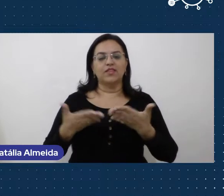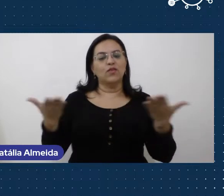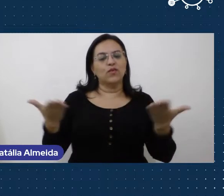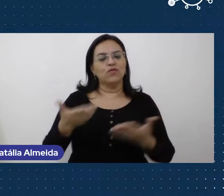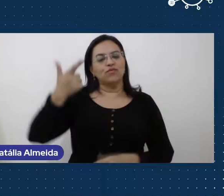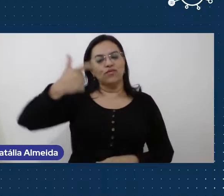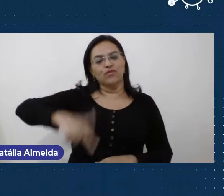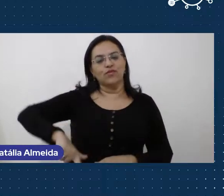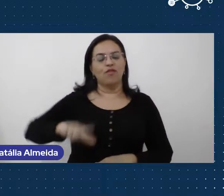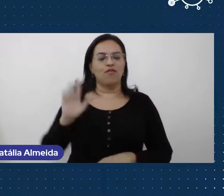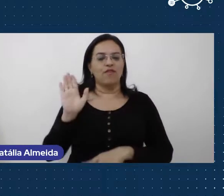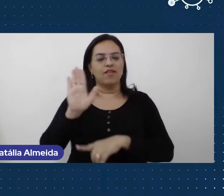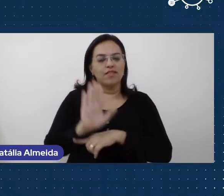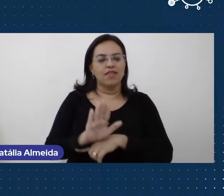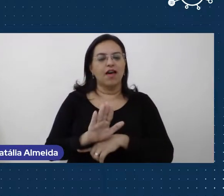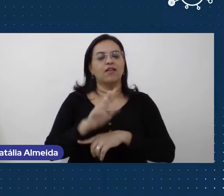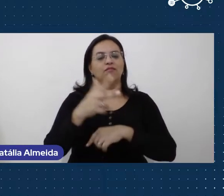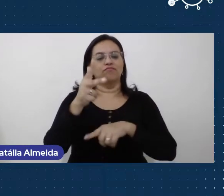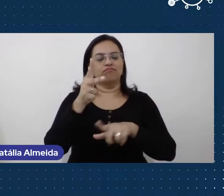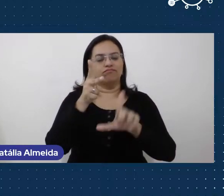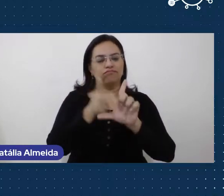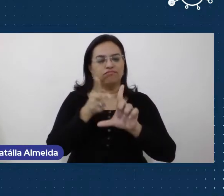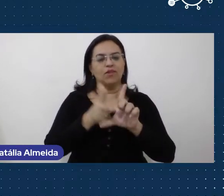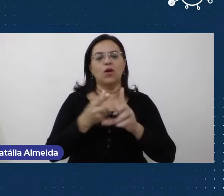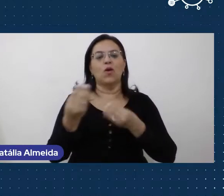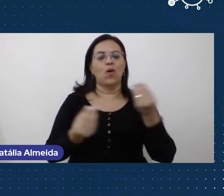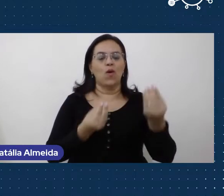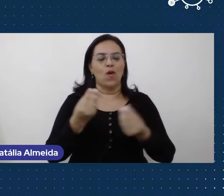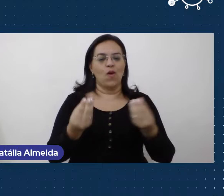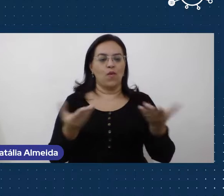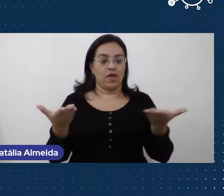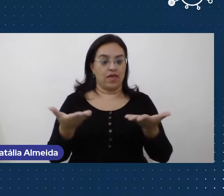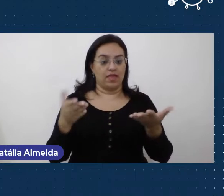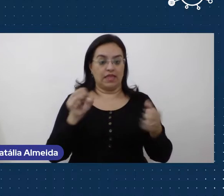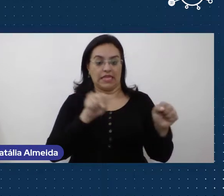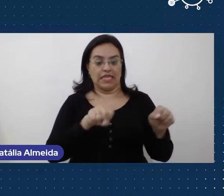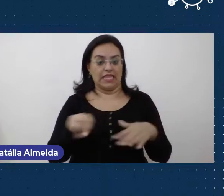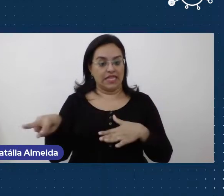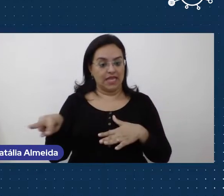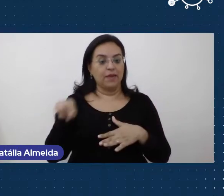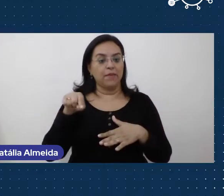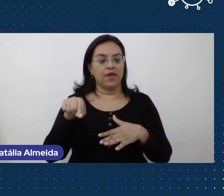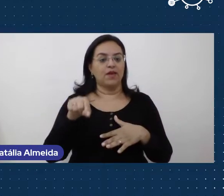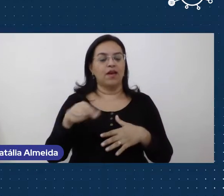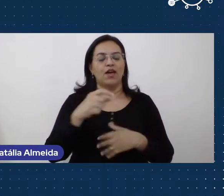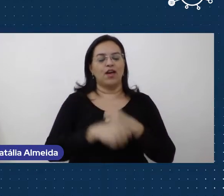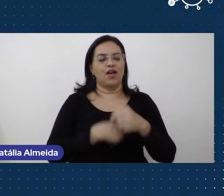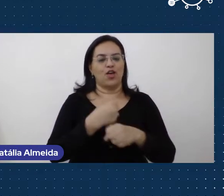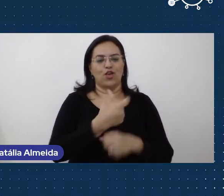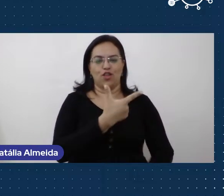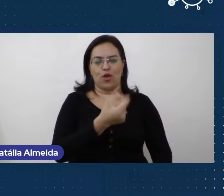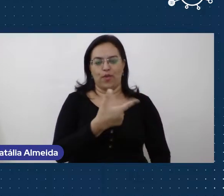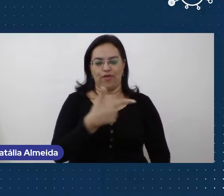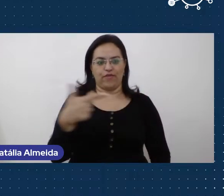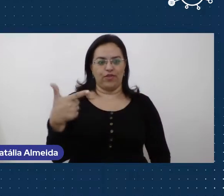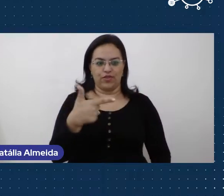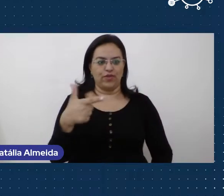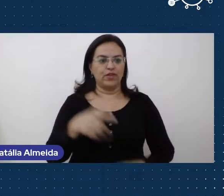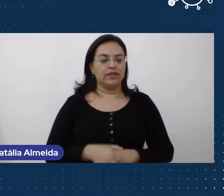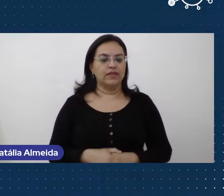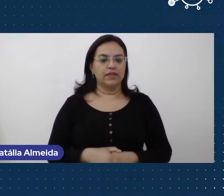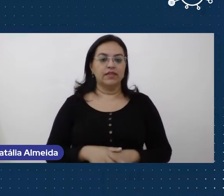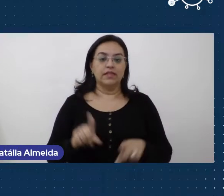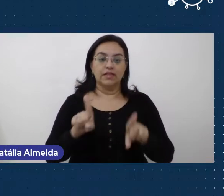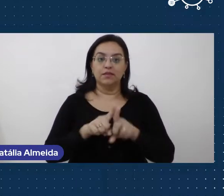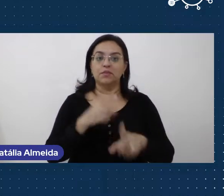uma tarde aqui de gravação da nossa SMPC 2022. Também um bom dia e uma